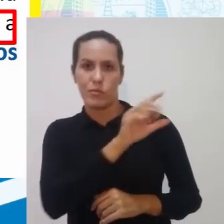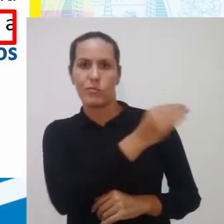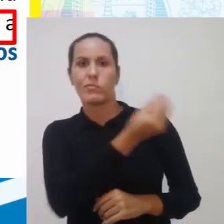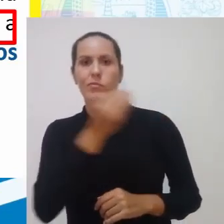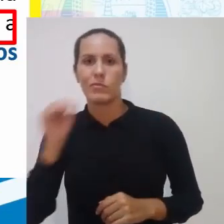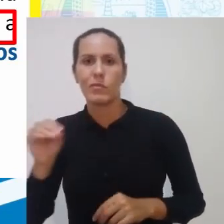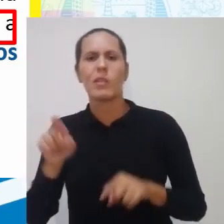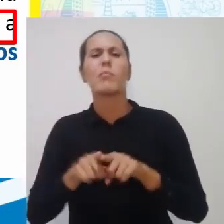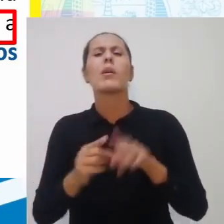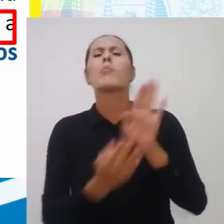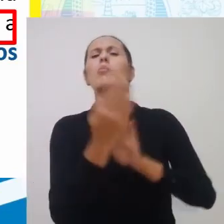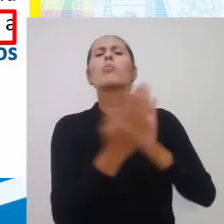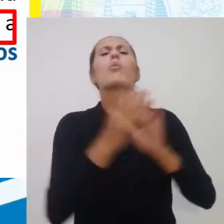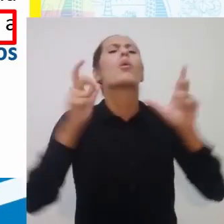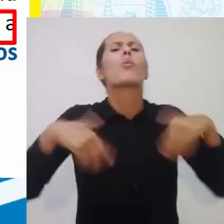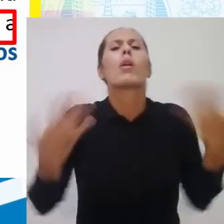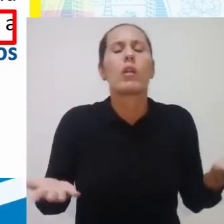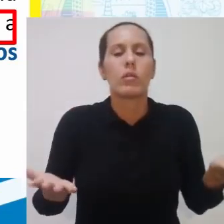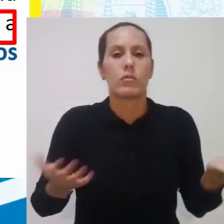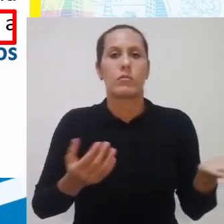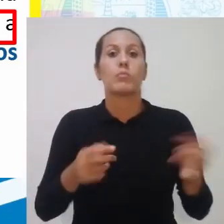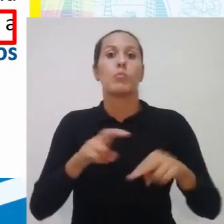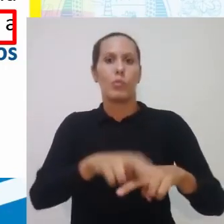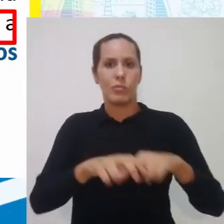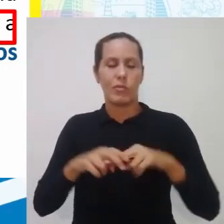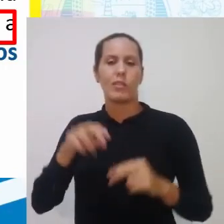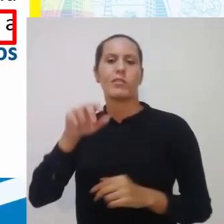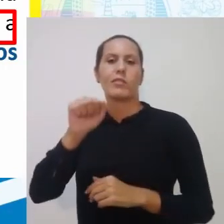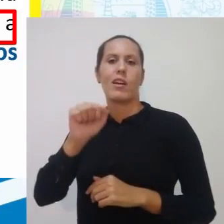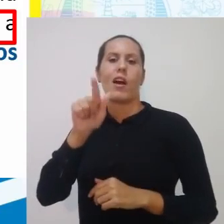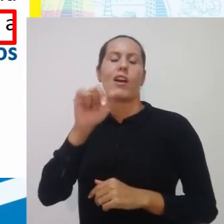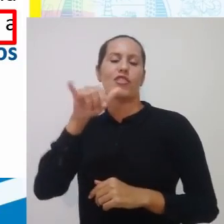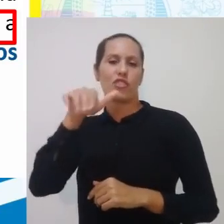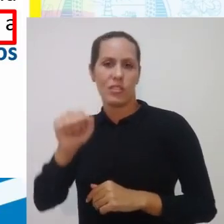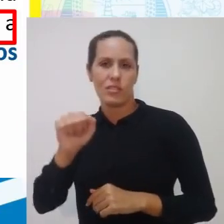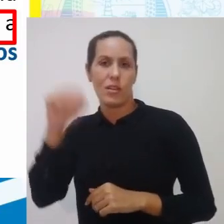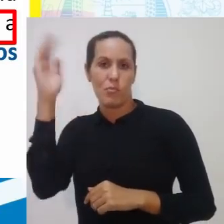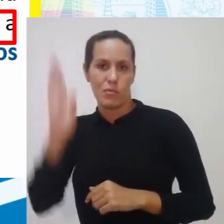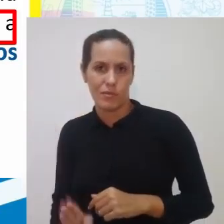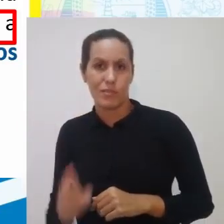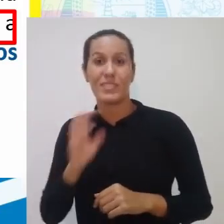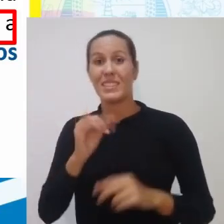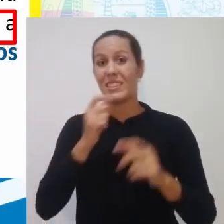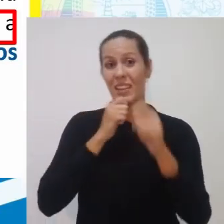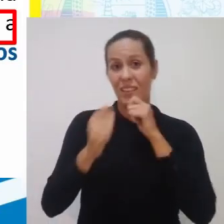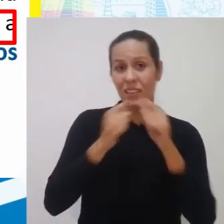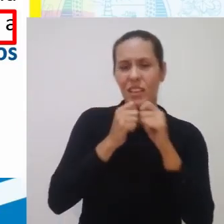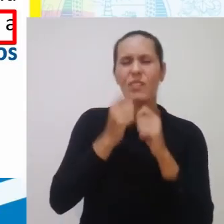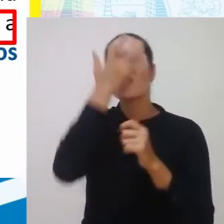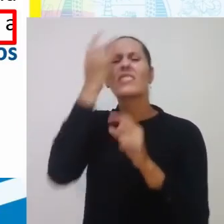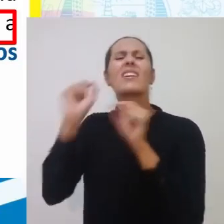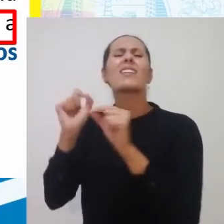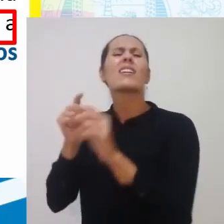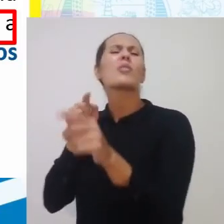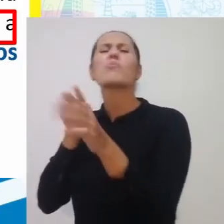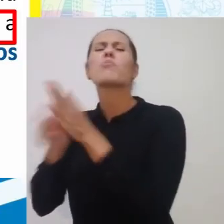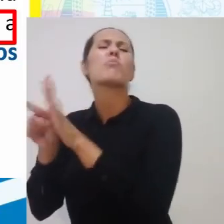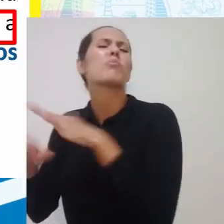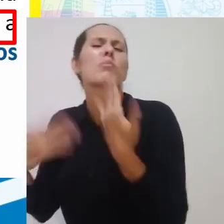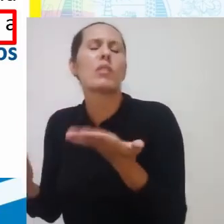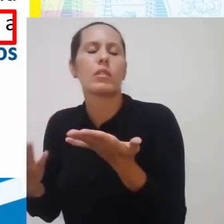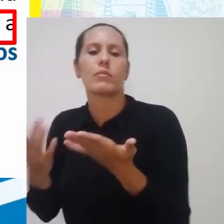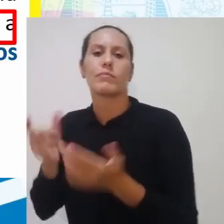publicado, ou seja, através de que veículo, no caso a Agência Brasil, certo? E, na verdade, se é uma entrevista, quem são